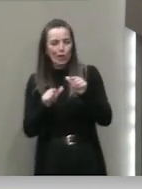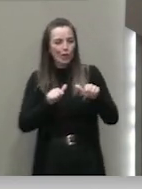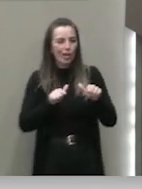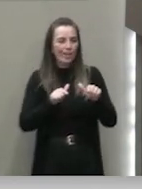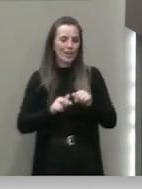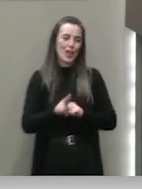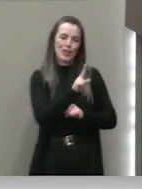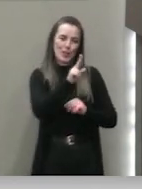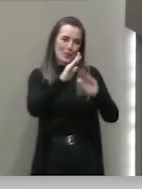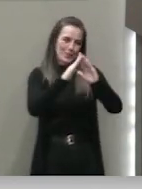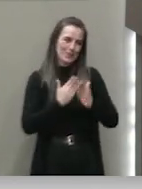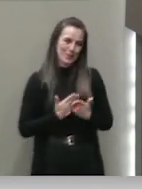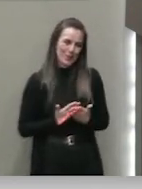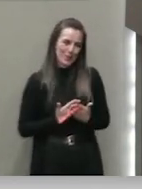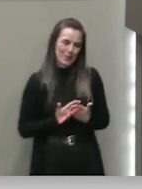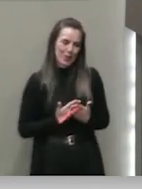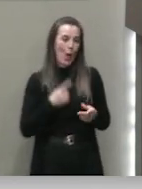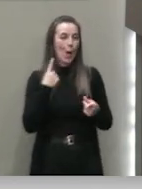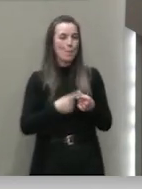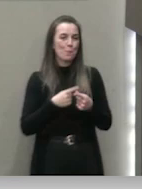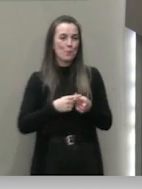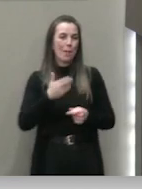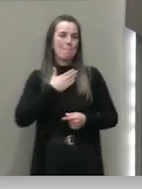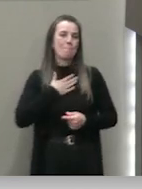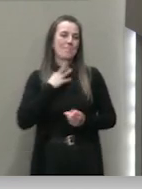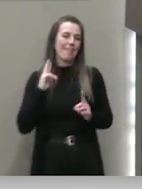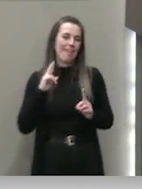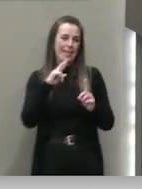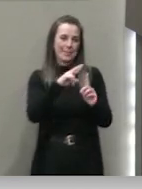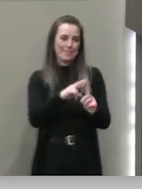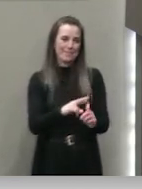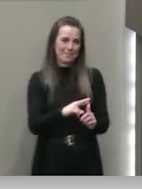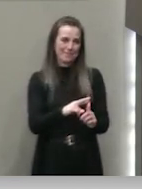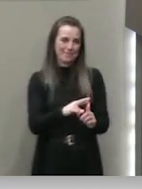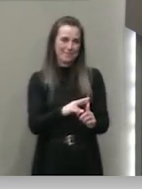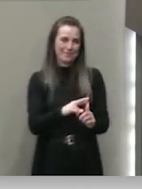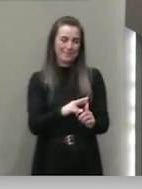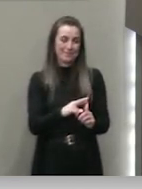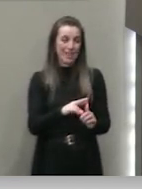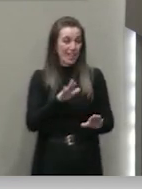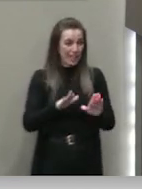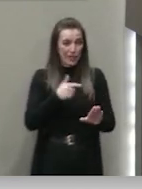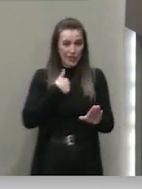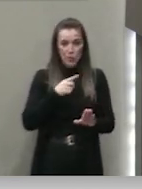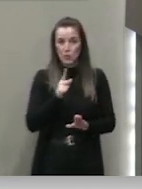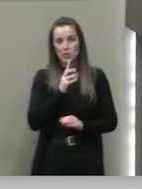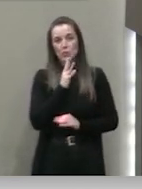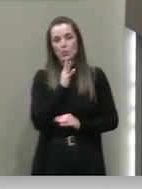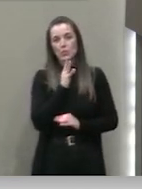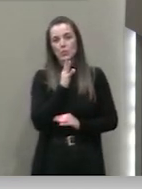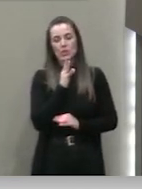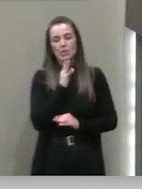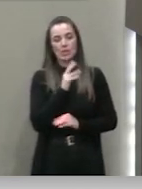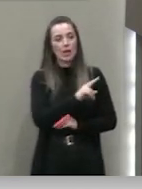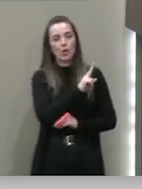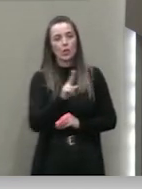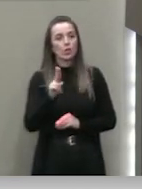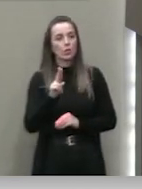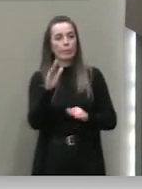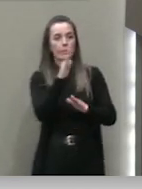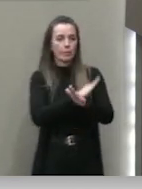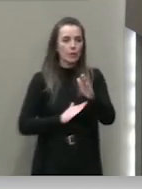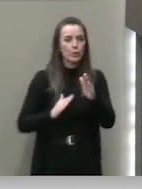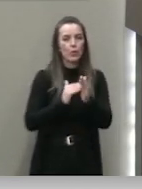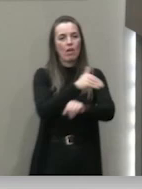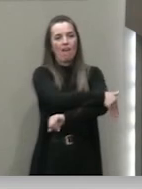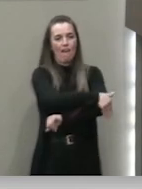escolas, porque é esta a minha referência. Pode até ser que eu não conheça o nome de todas as ruas